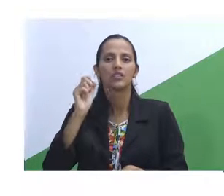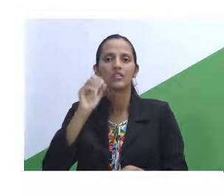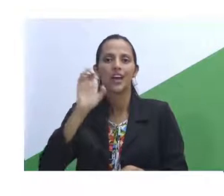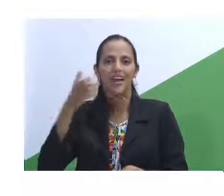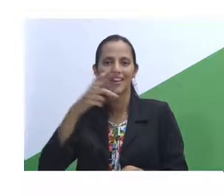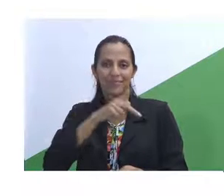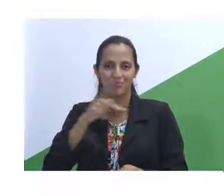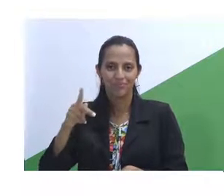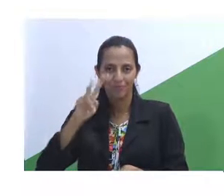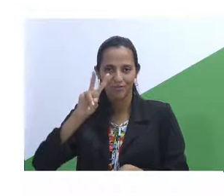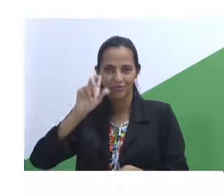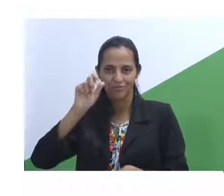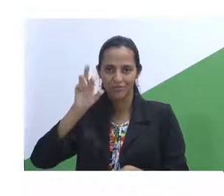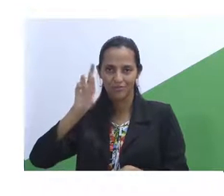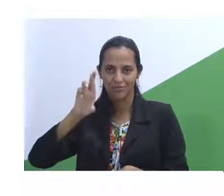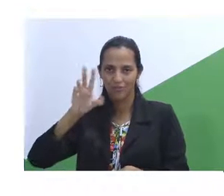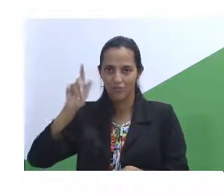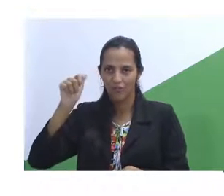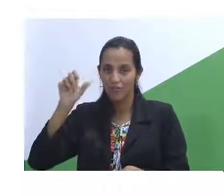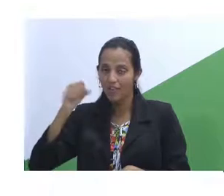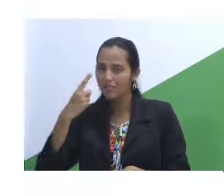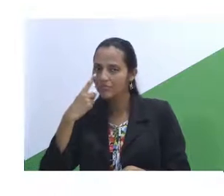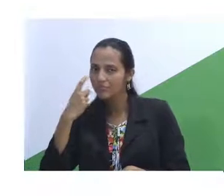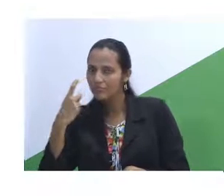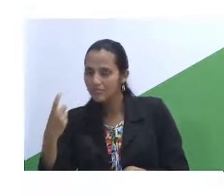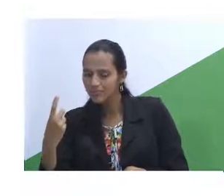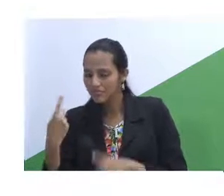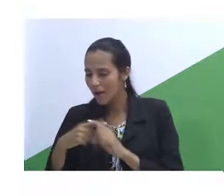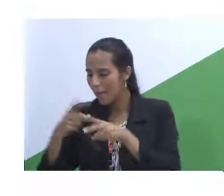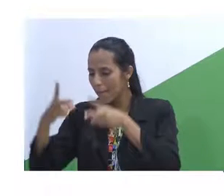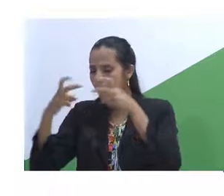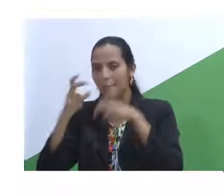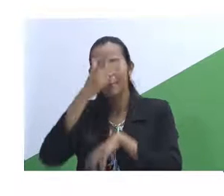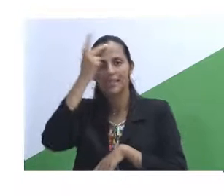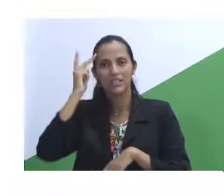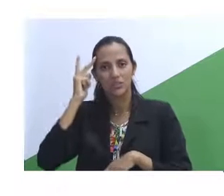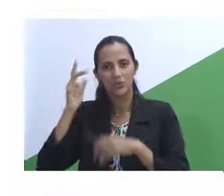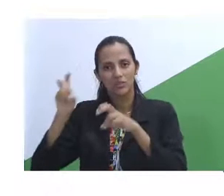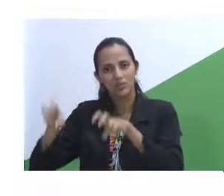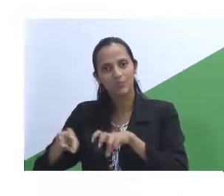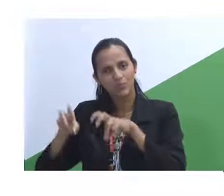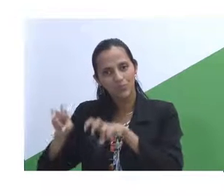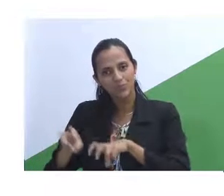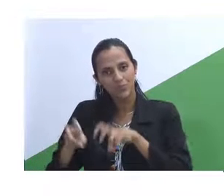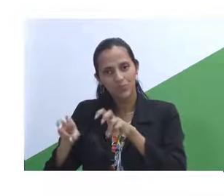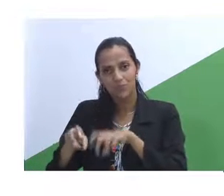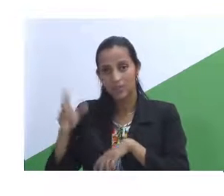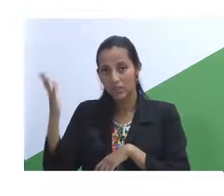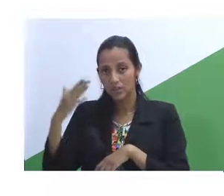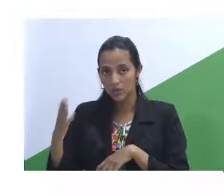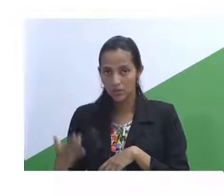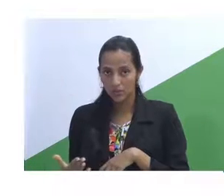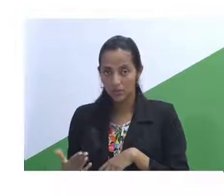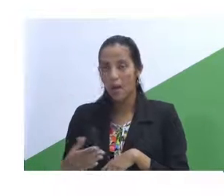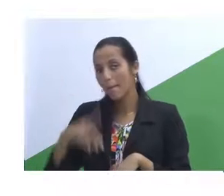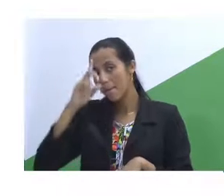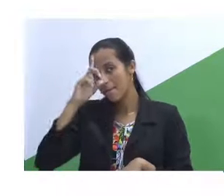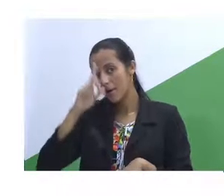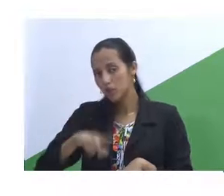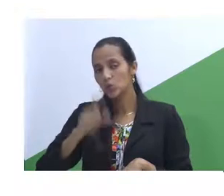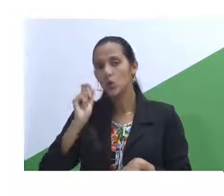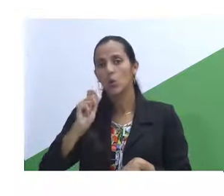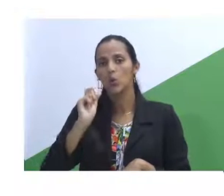interesses. A gente vai ver, então, aí, defender, então, a agricultura brasileira. Mandou queimar ou lançar ao mar